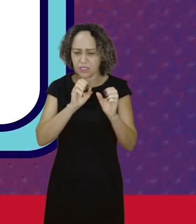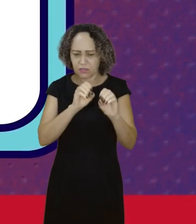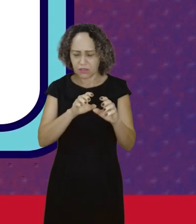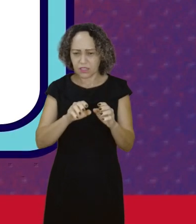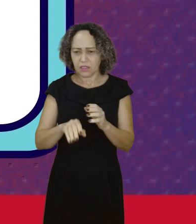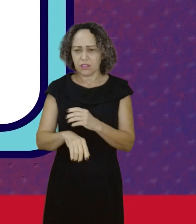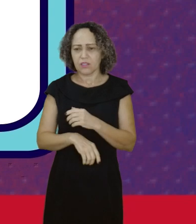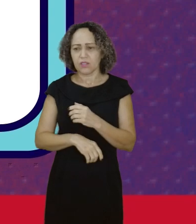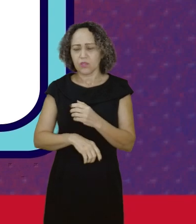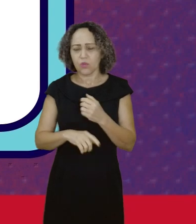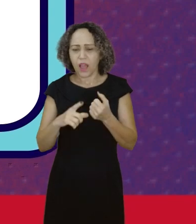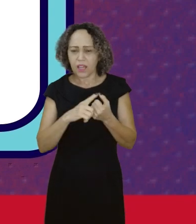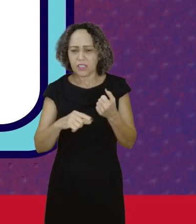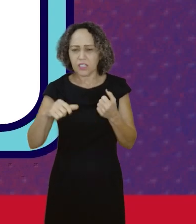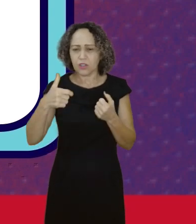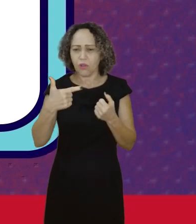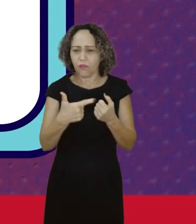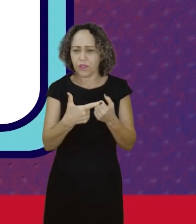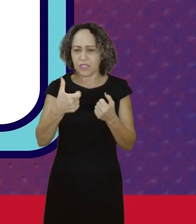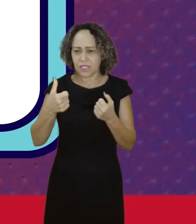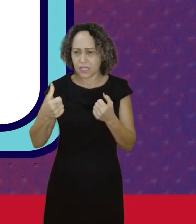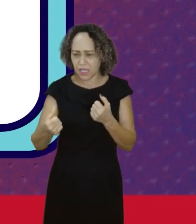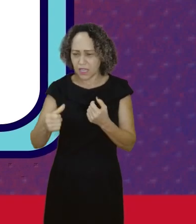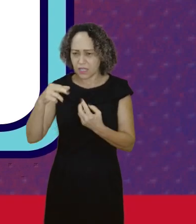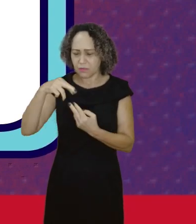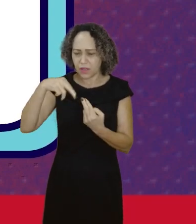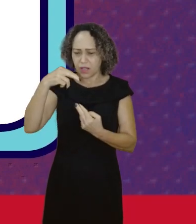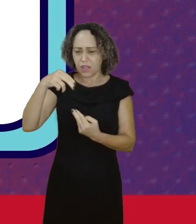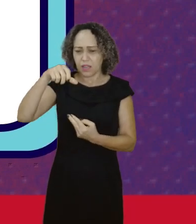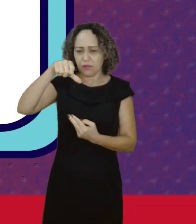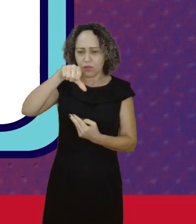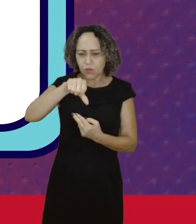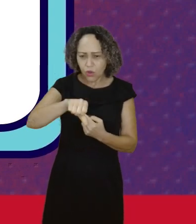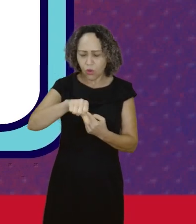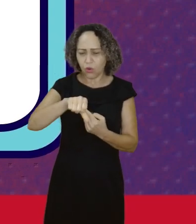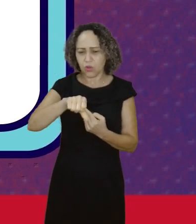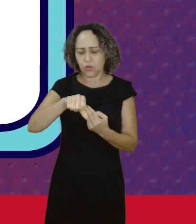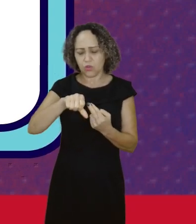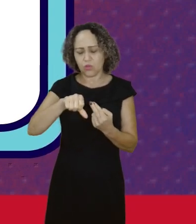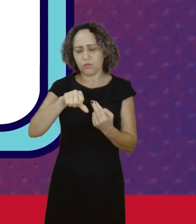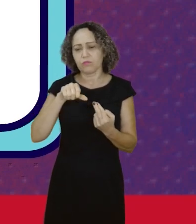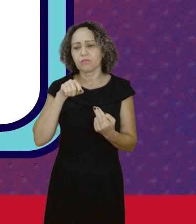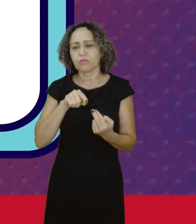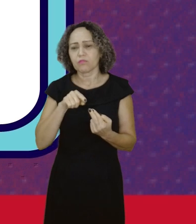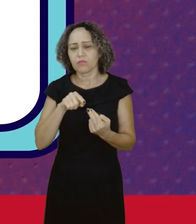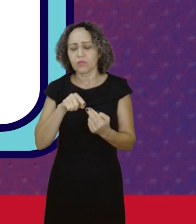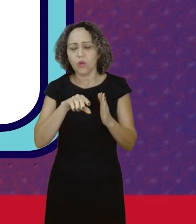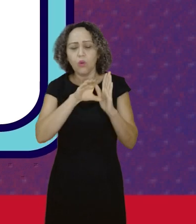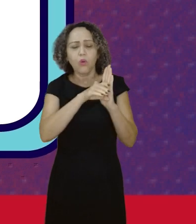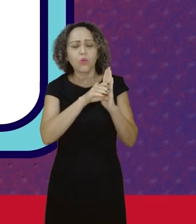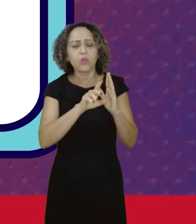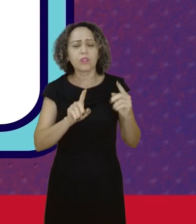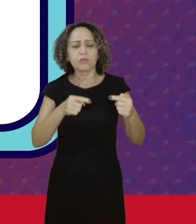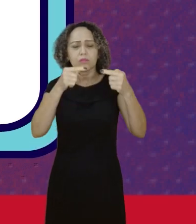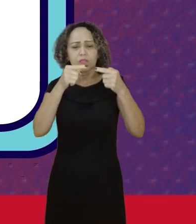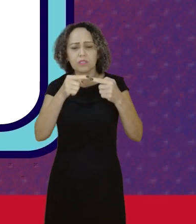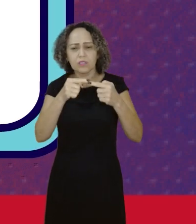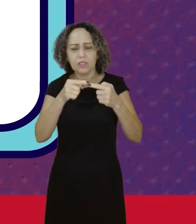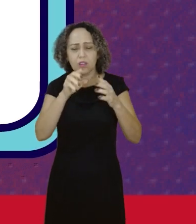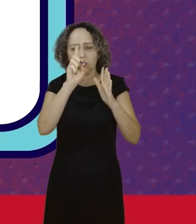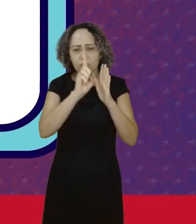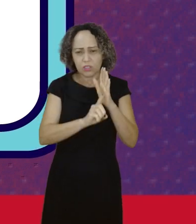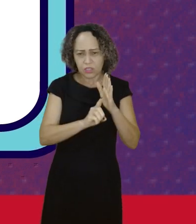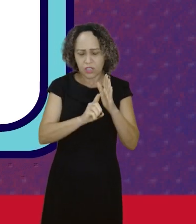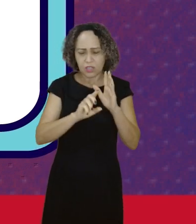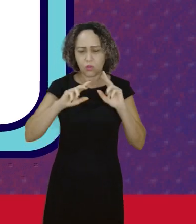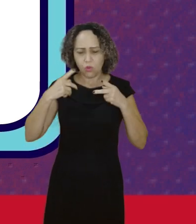9º, uma formulação muito importante. Os conteúdos relativos aos direitos humanos e à prevenção de todas